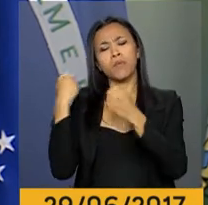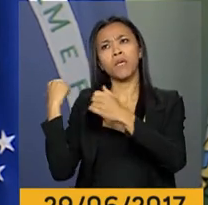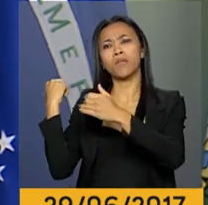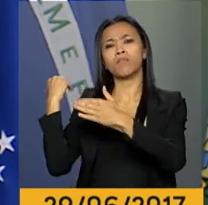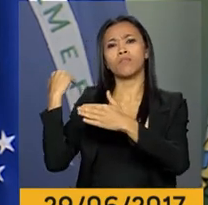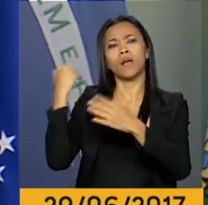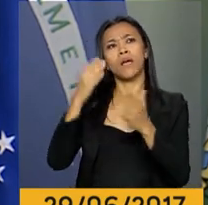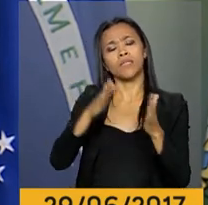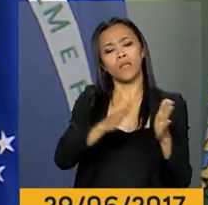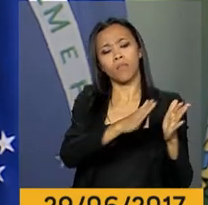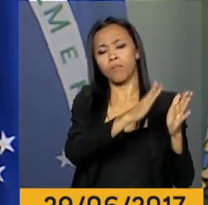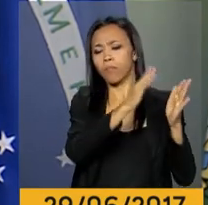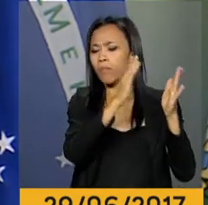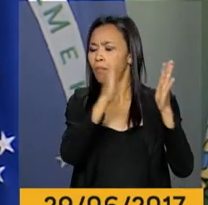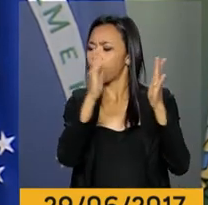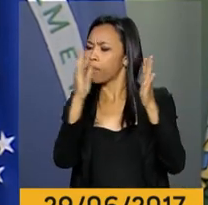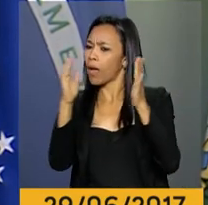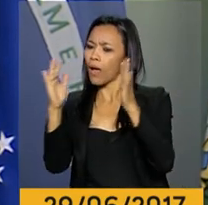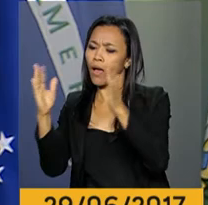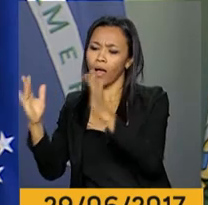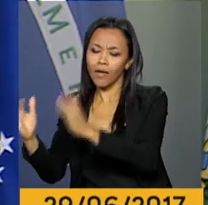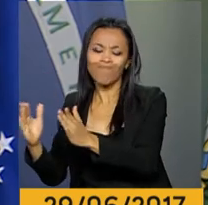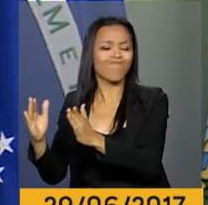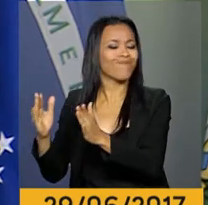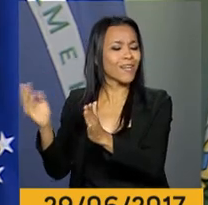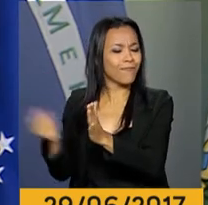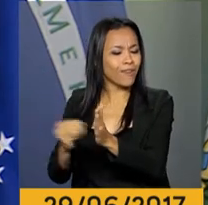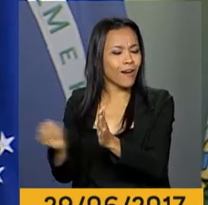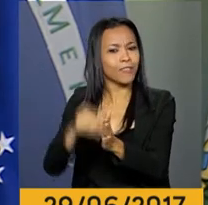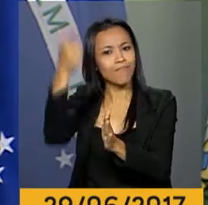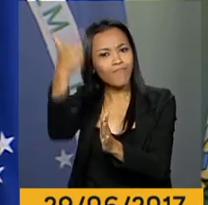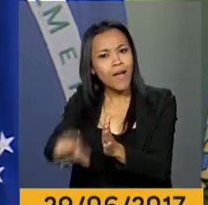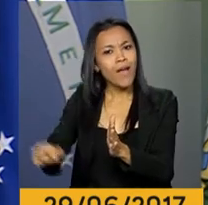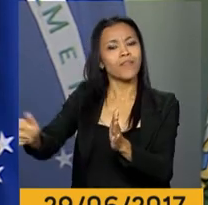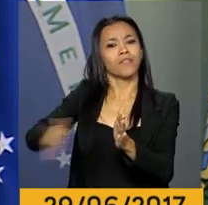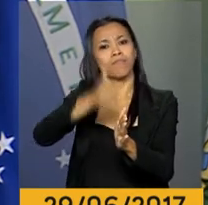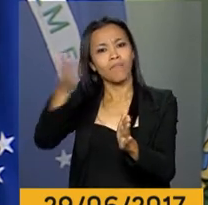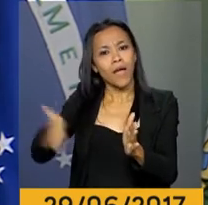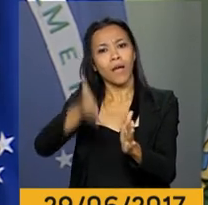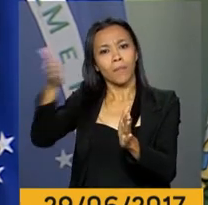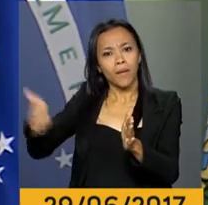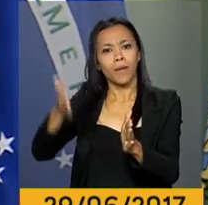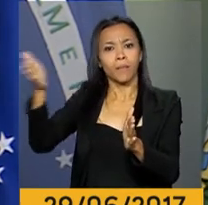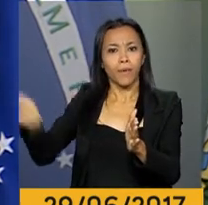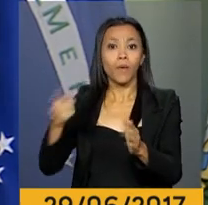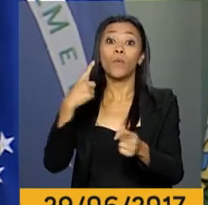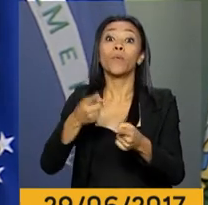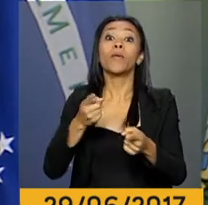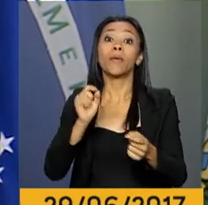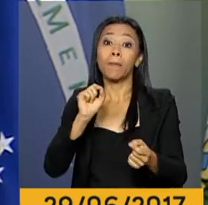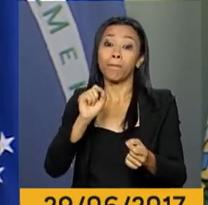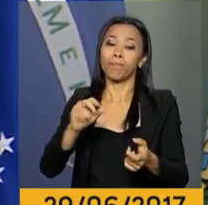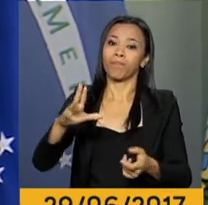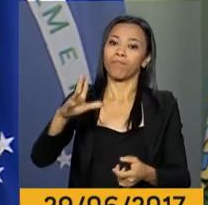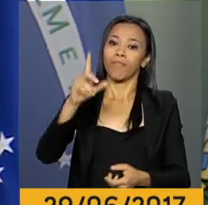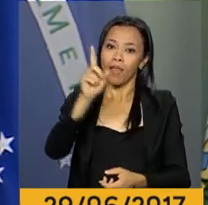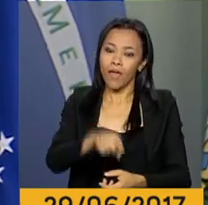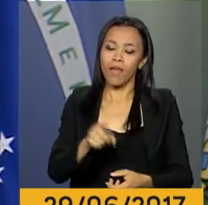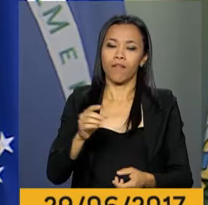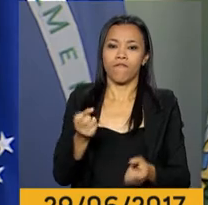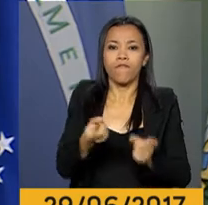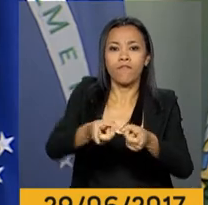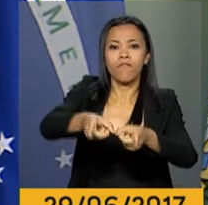momento verificou se que era preciso avançar ainda mais é preciso muitas muitas vezes privatizar certos setores